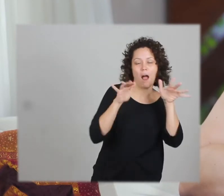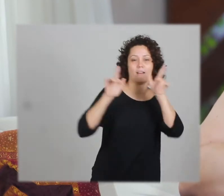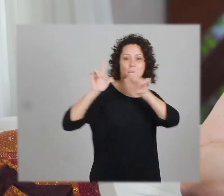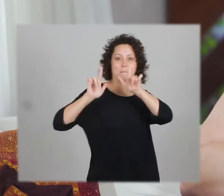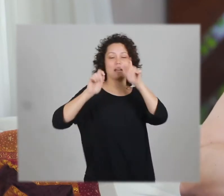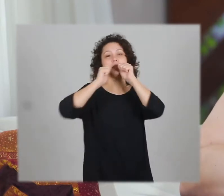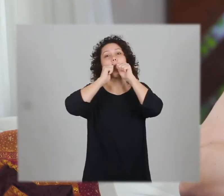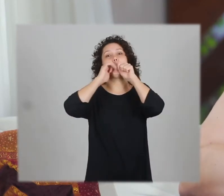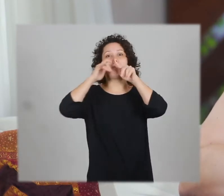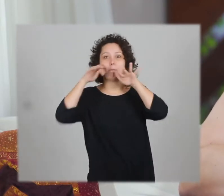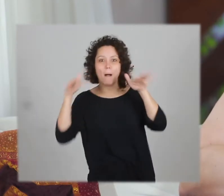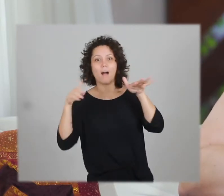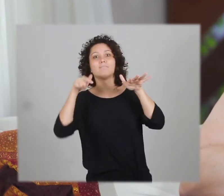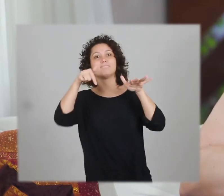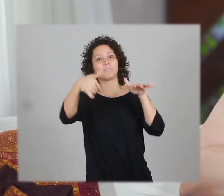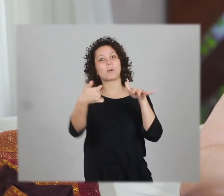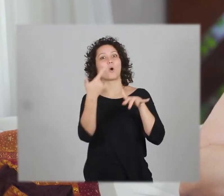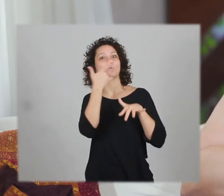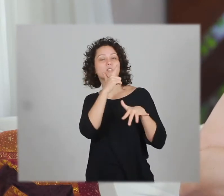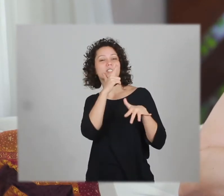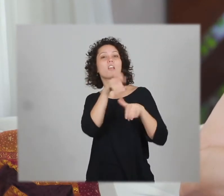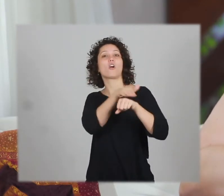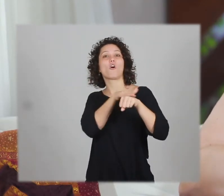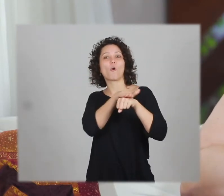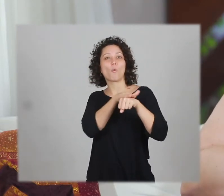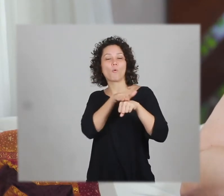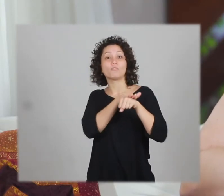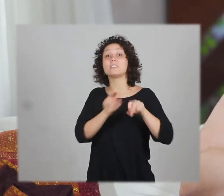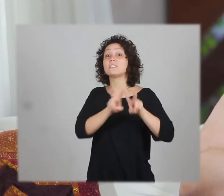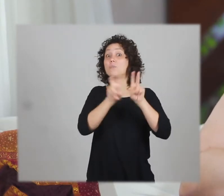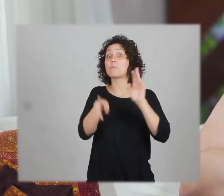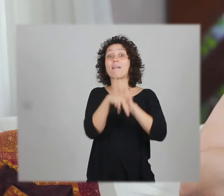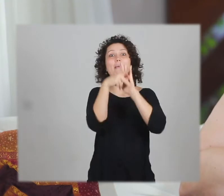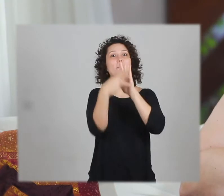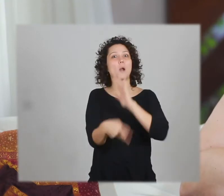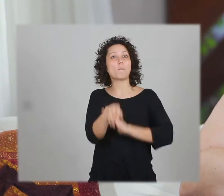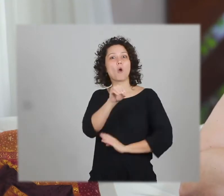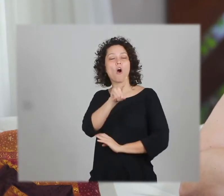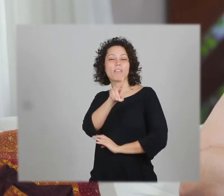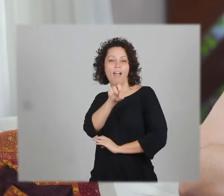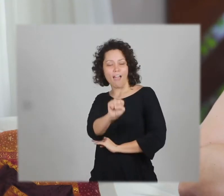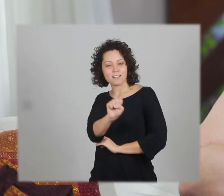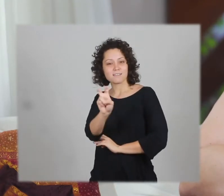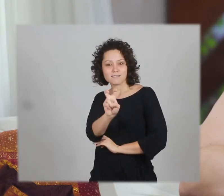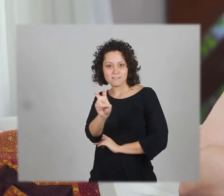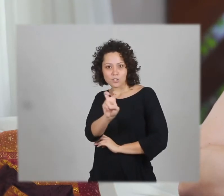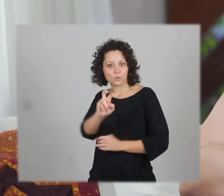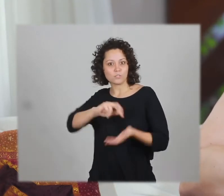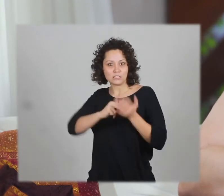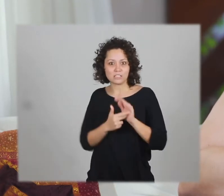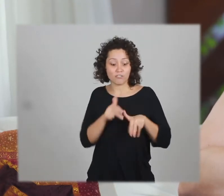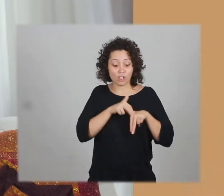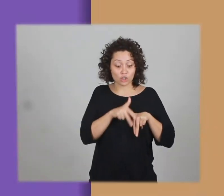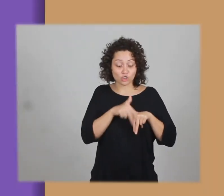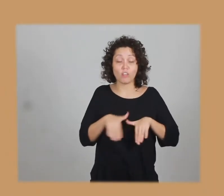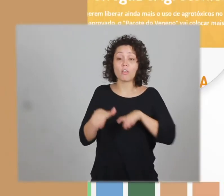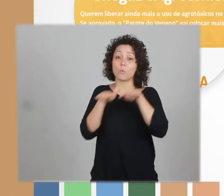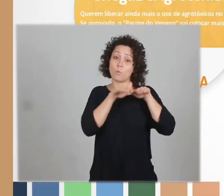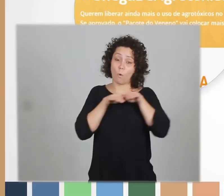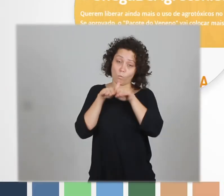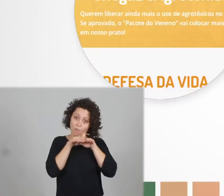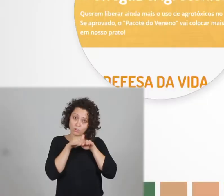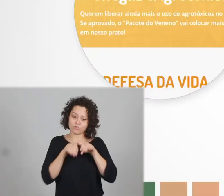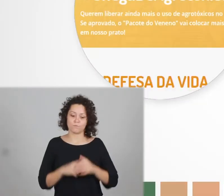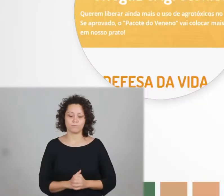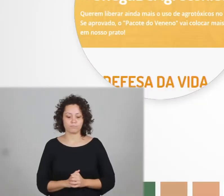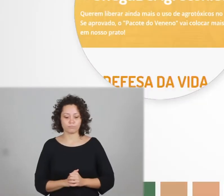para a gente falar desse assunto da ODS 5, que é a igualdade entre gêneros. Aqui